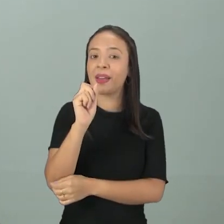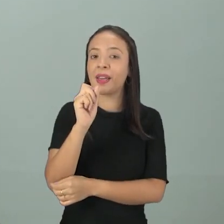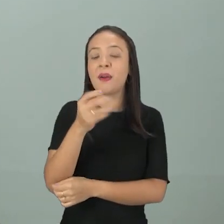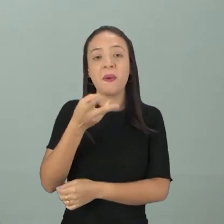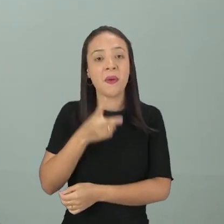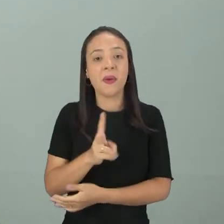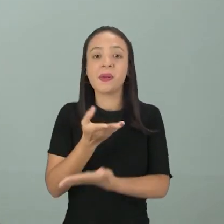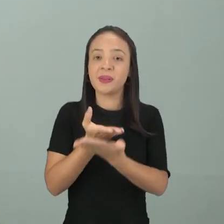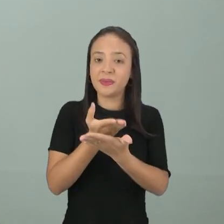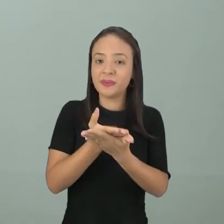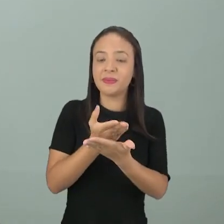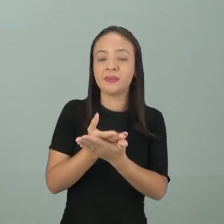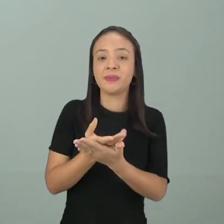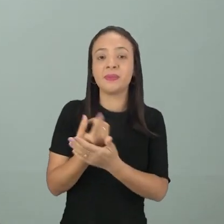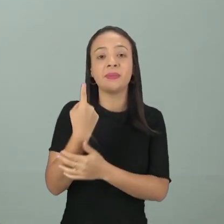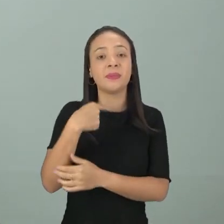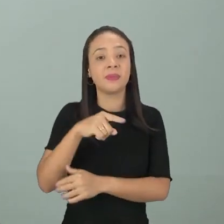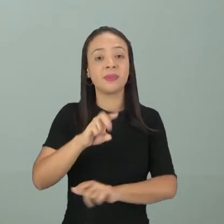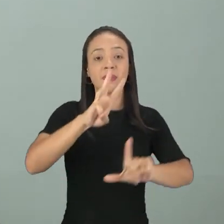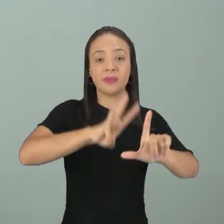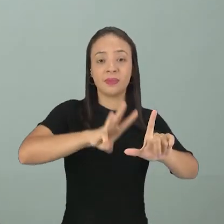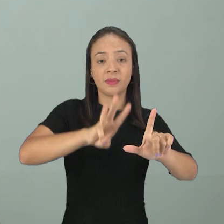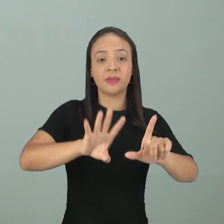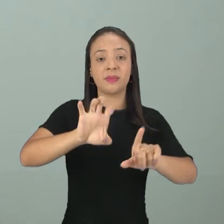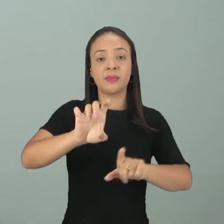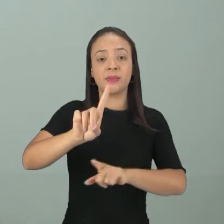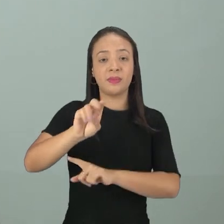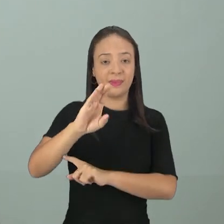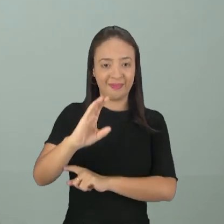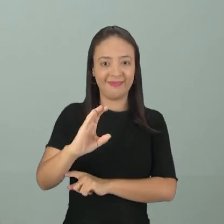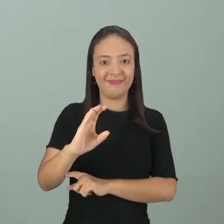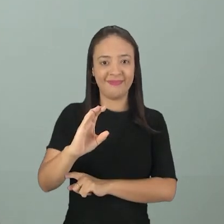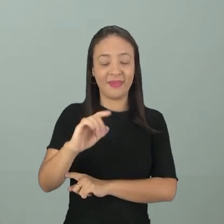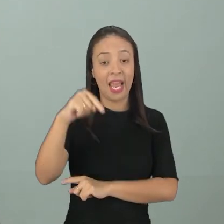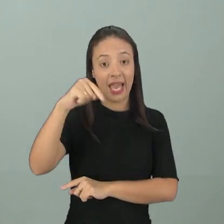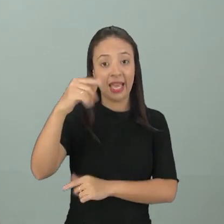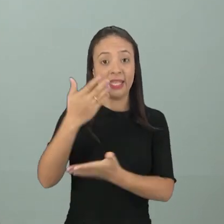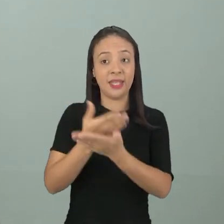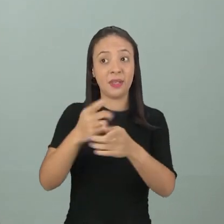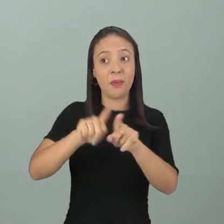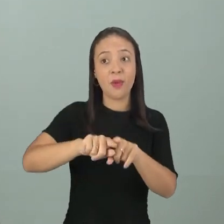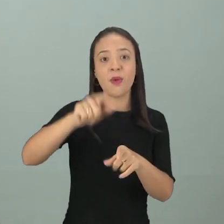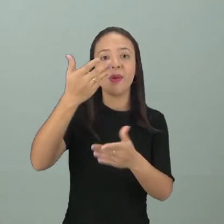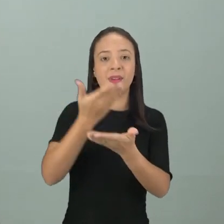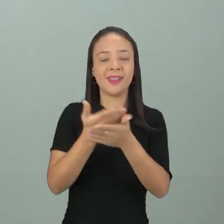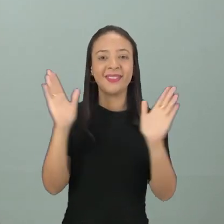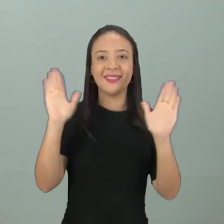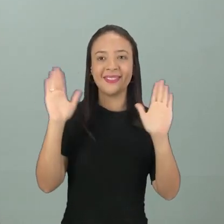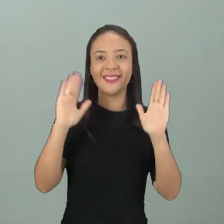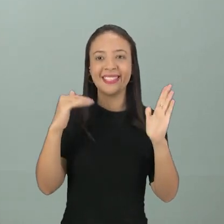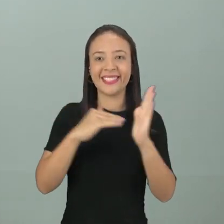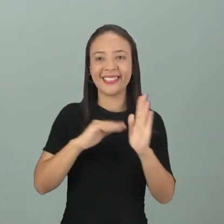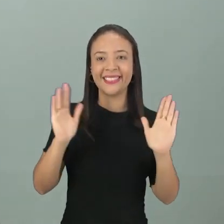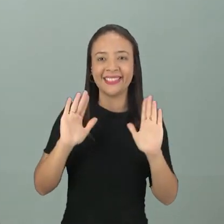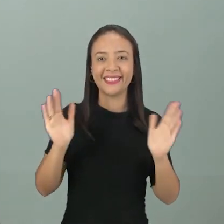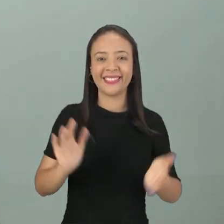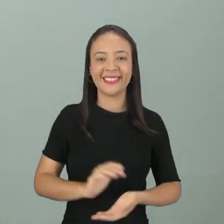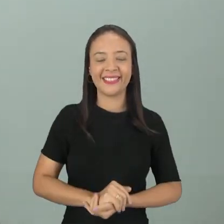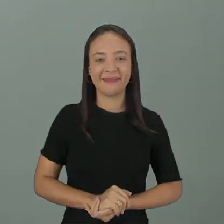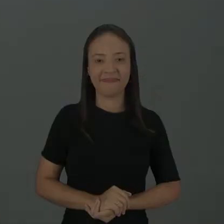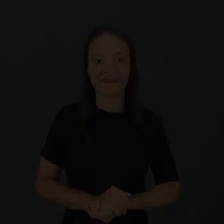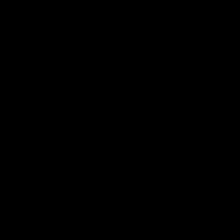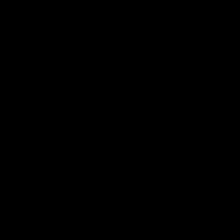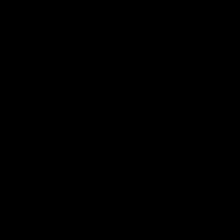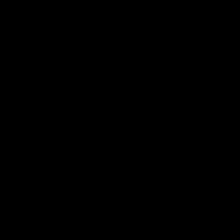para continuar estudando, é só você acessar a nossa plataforma Eduque para essa e outras aulas. Tchau, tchau e até mais!